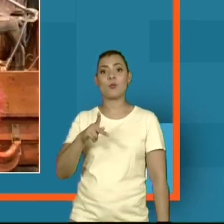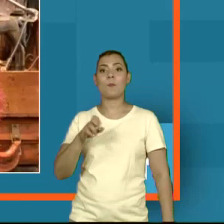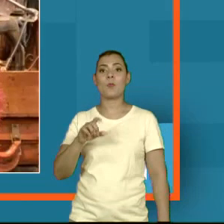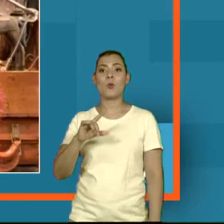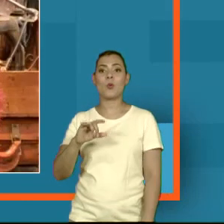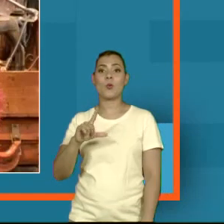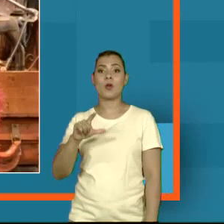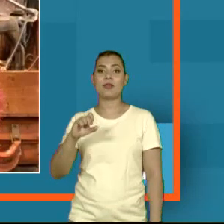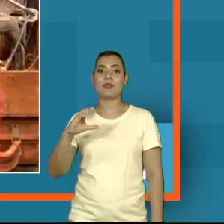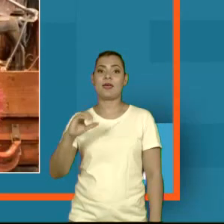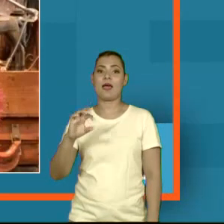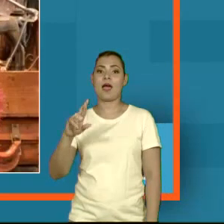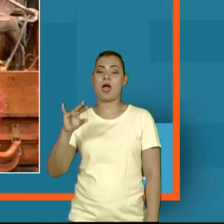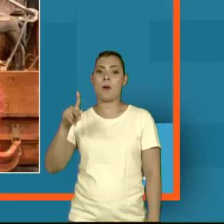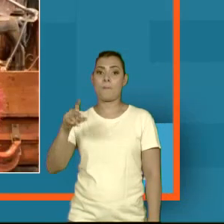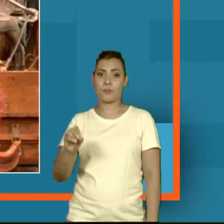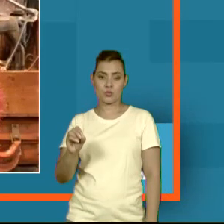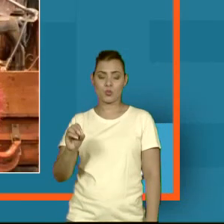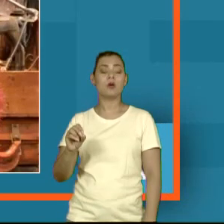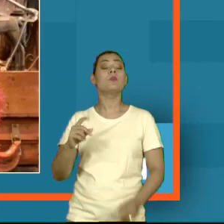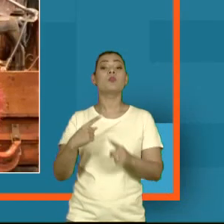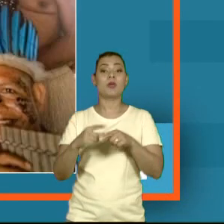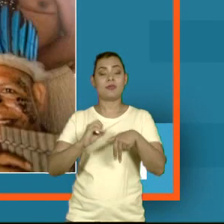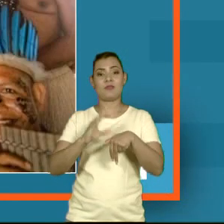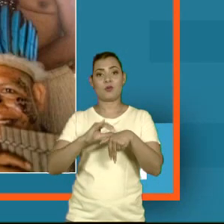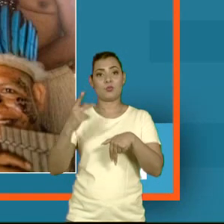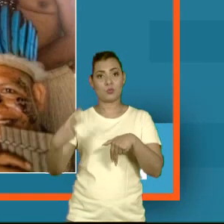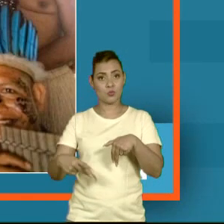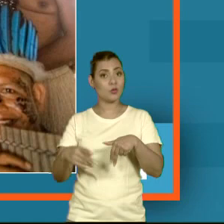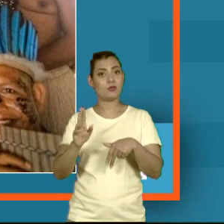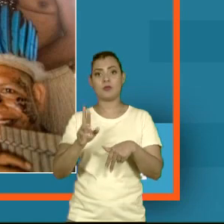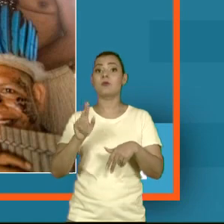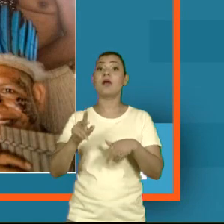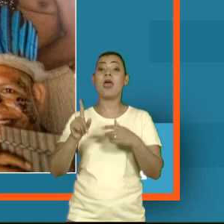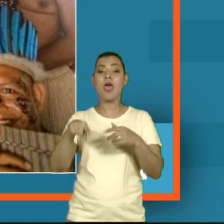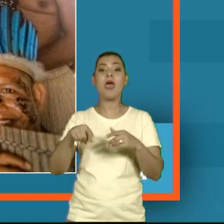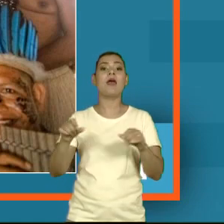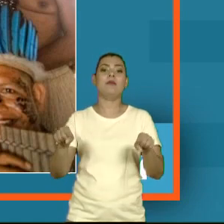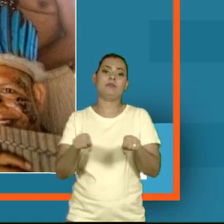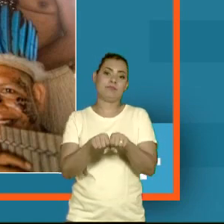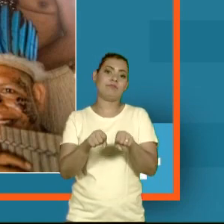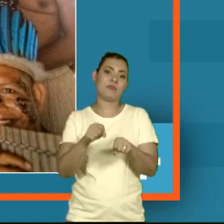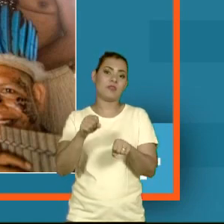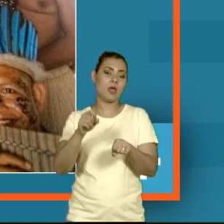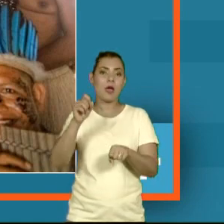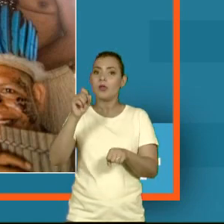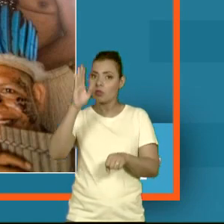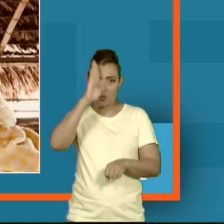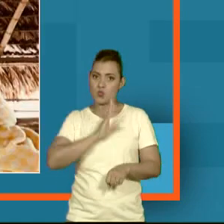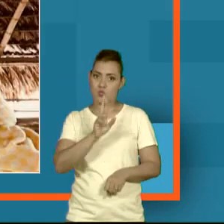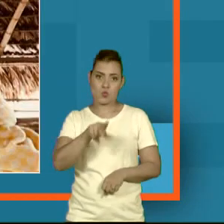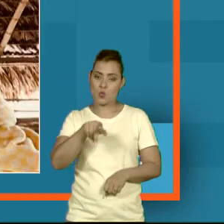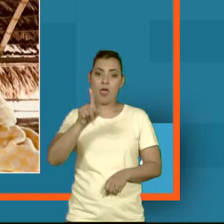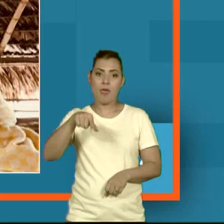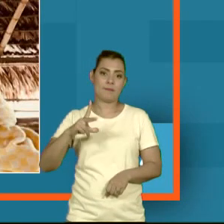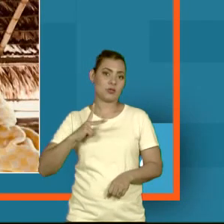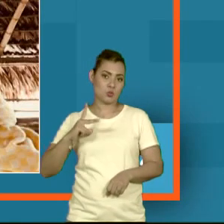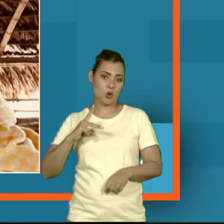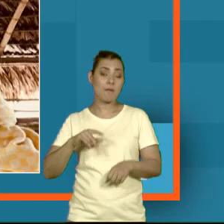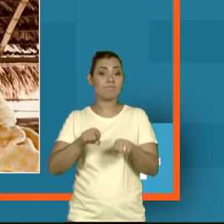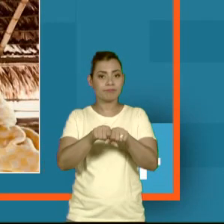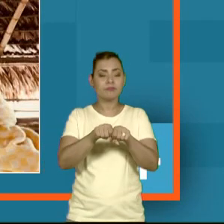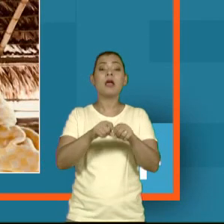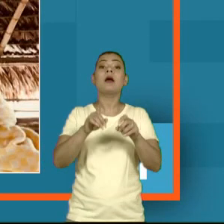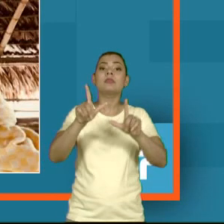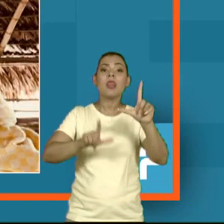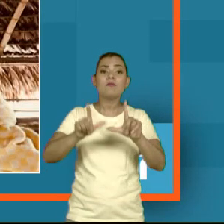Laboratório do Professor Policarpo, infelizmente, não foi exibido na TV Cultura, ele é exibido numa TV a cabo chamada Zumu, mas ele